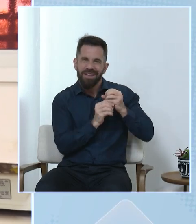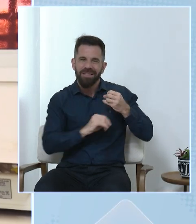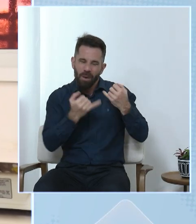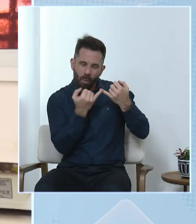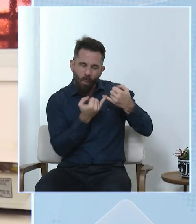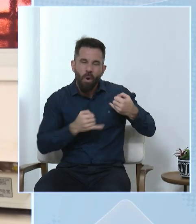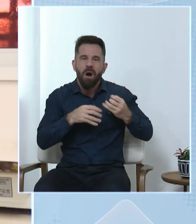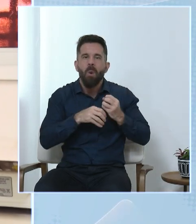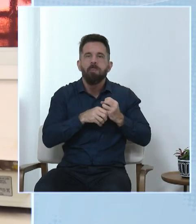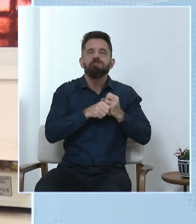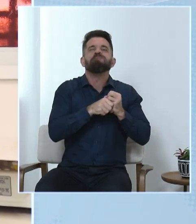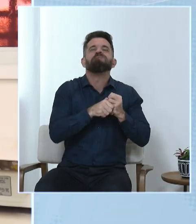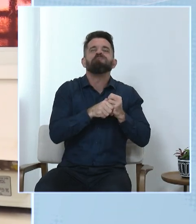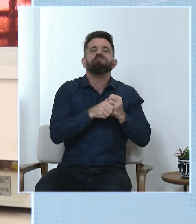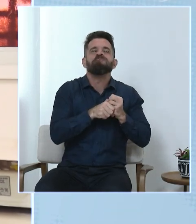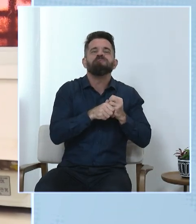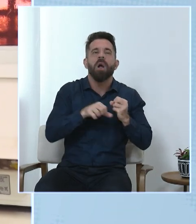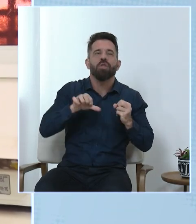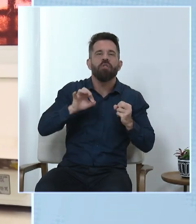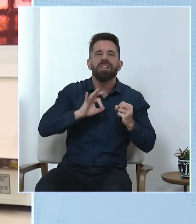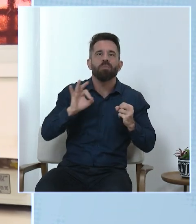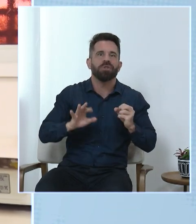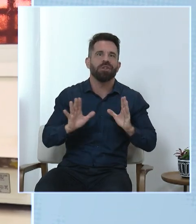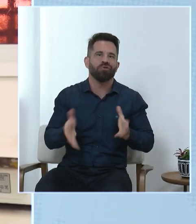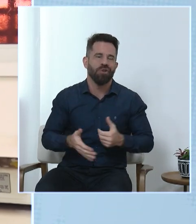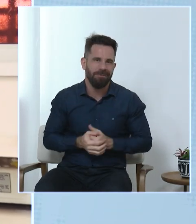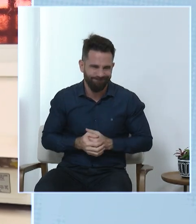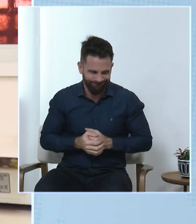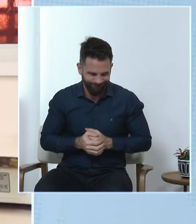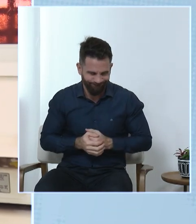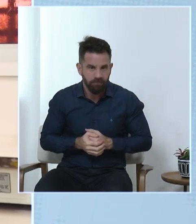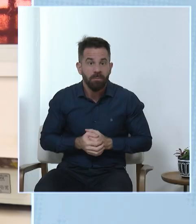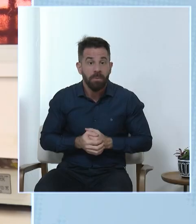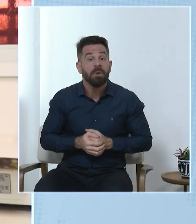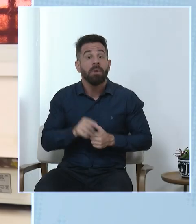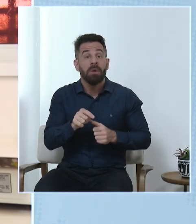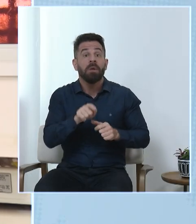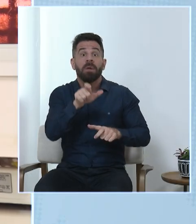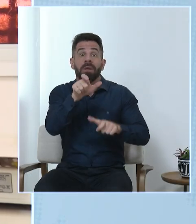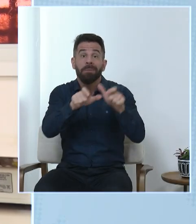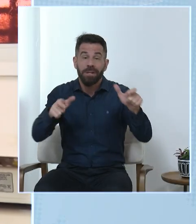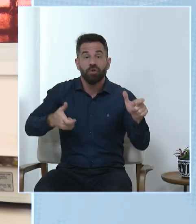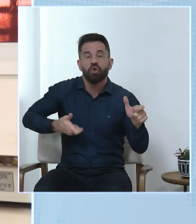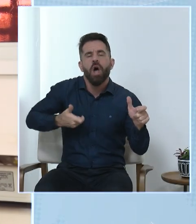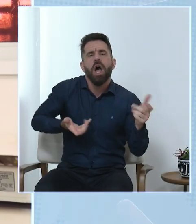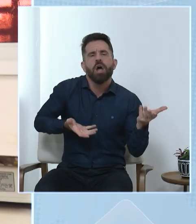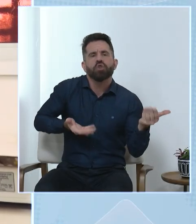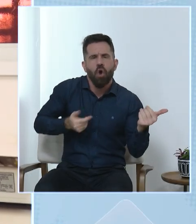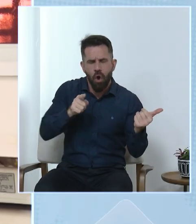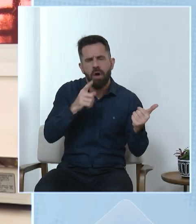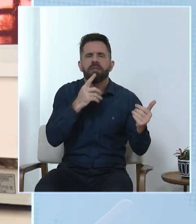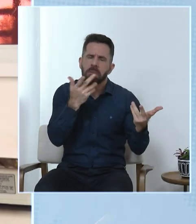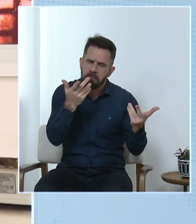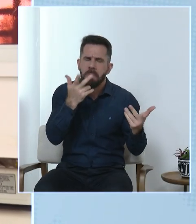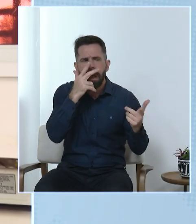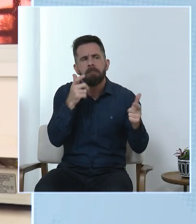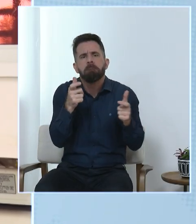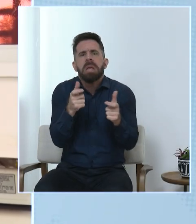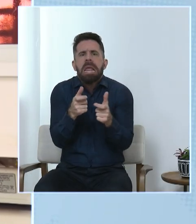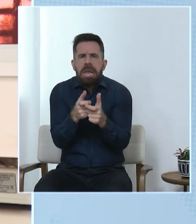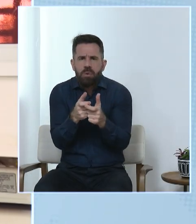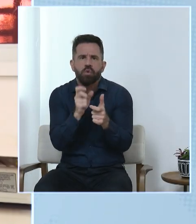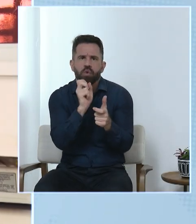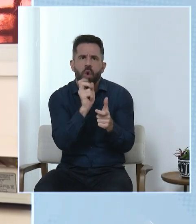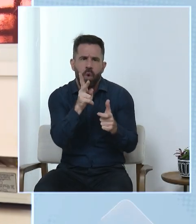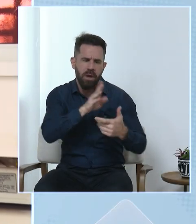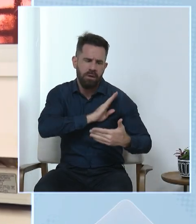adultos jovens é minoria, mas vem acontecendo com mais frequência nos últimos anos. Segundo o Ministério da Saúde, nos últimos